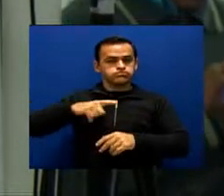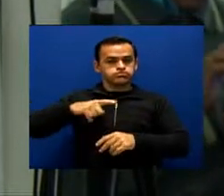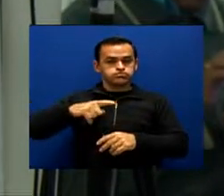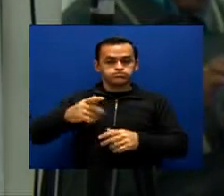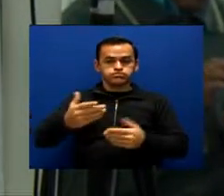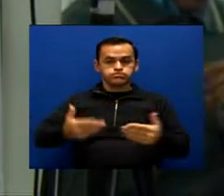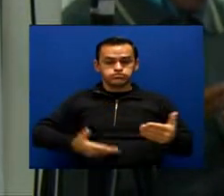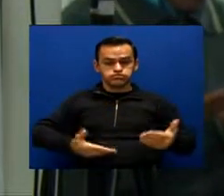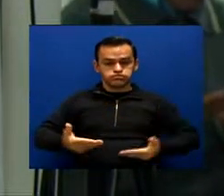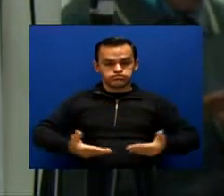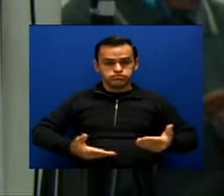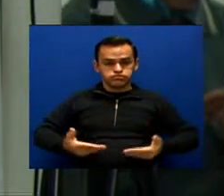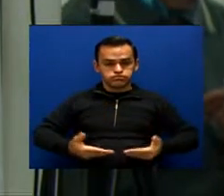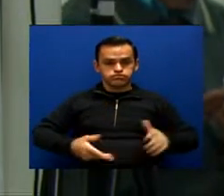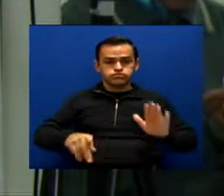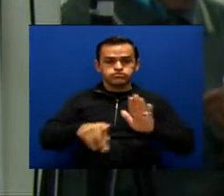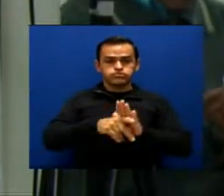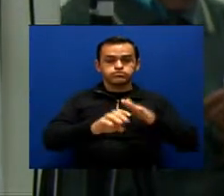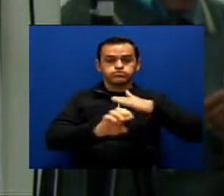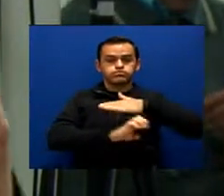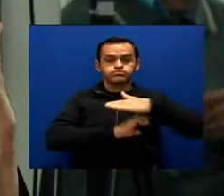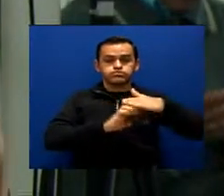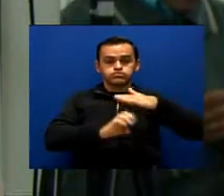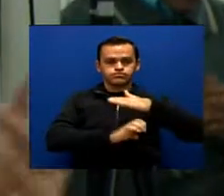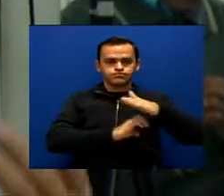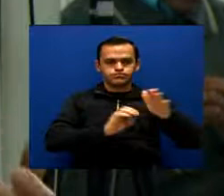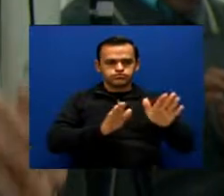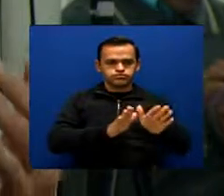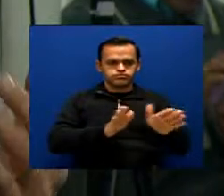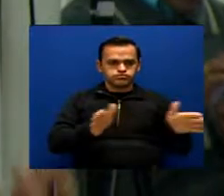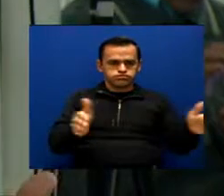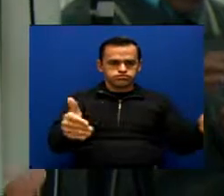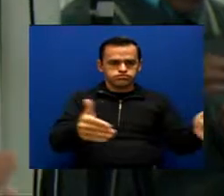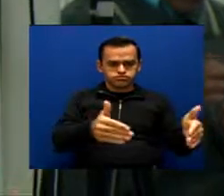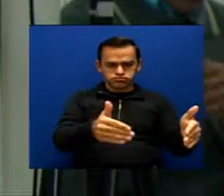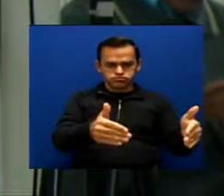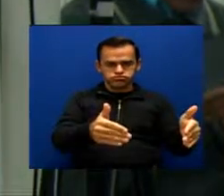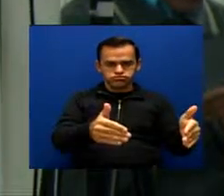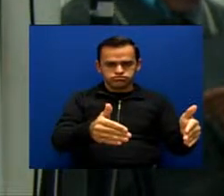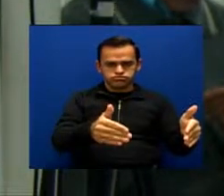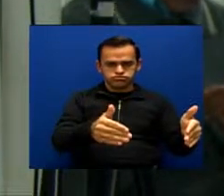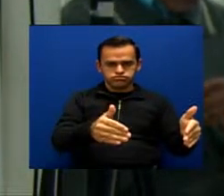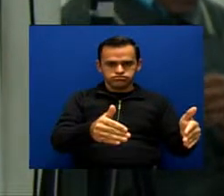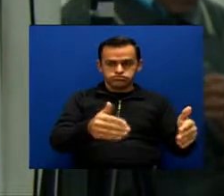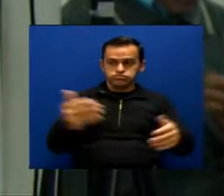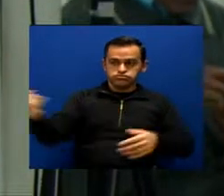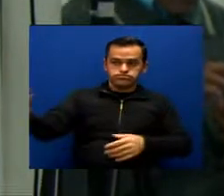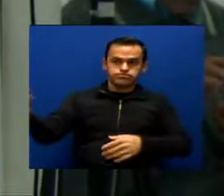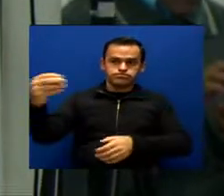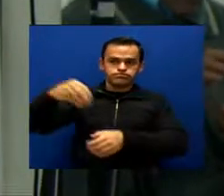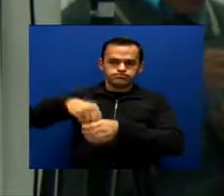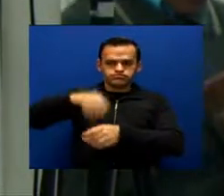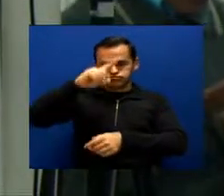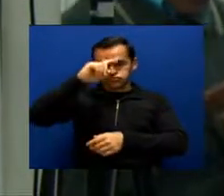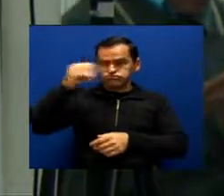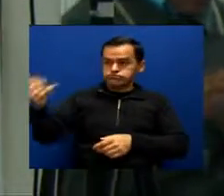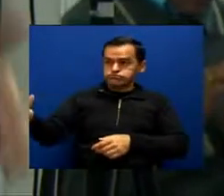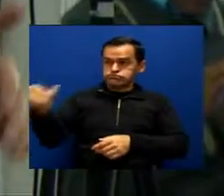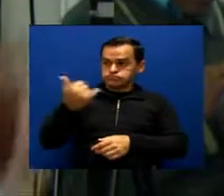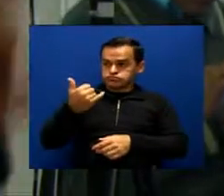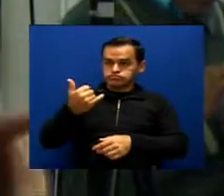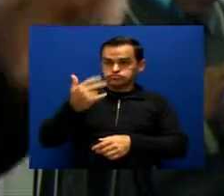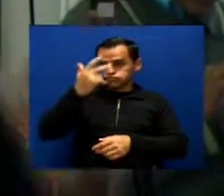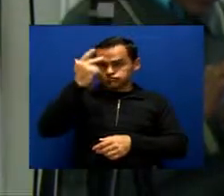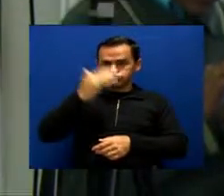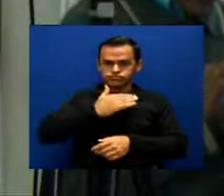tinham funcionários de empresas funerárias que eles eram informados dentro do pronto-socorro quando tinha algum